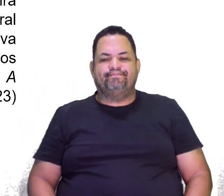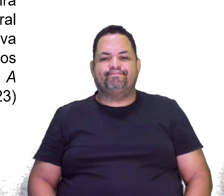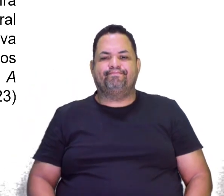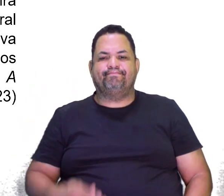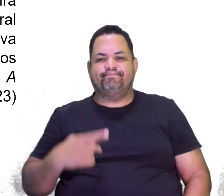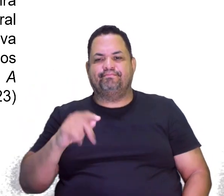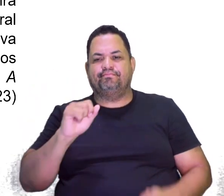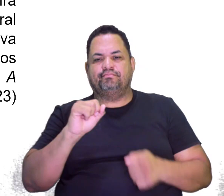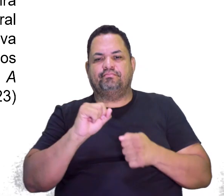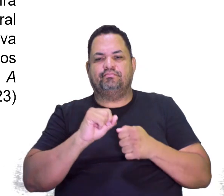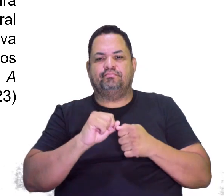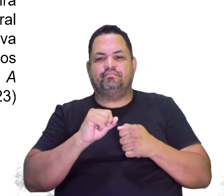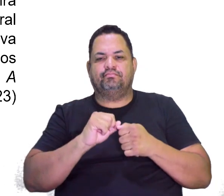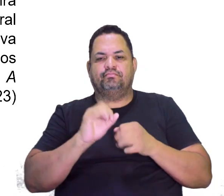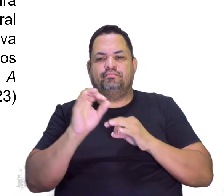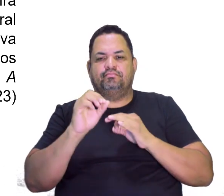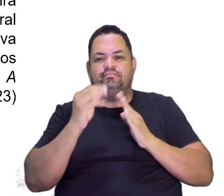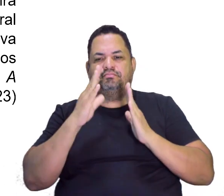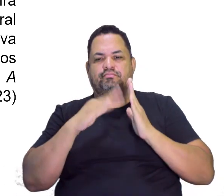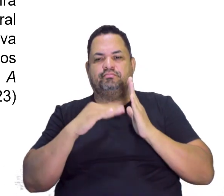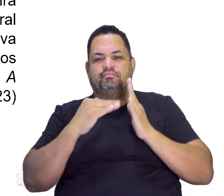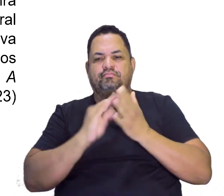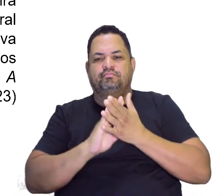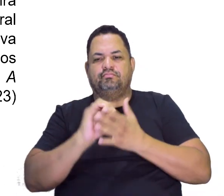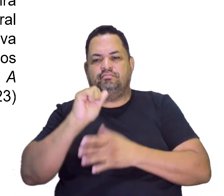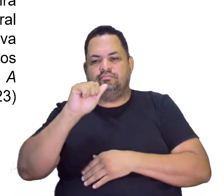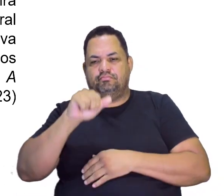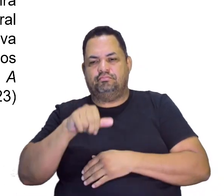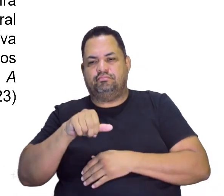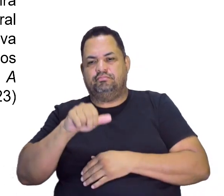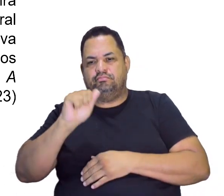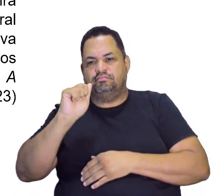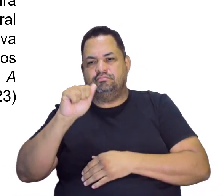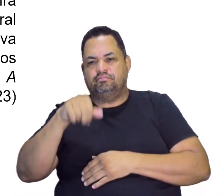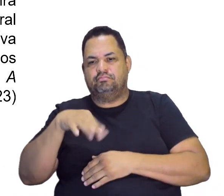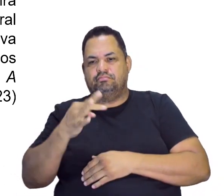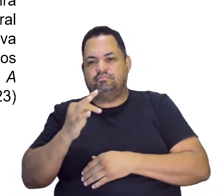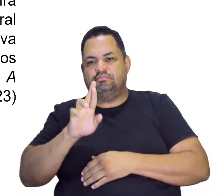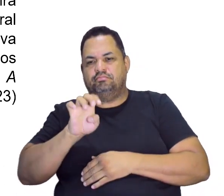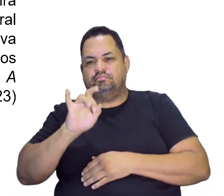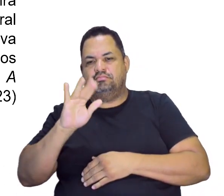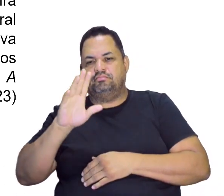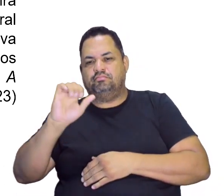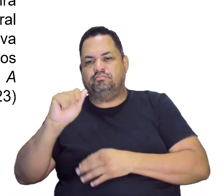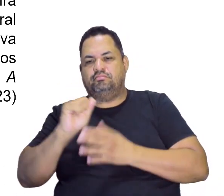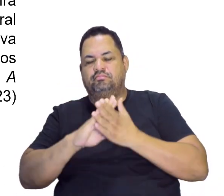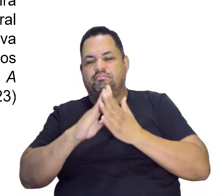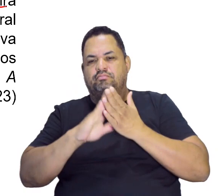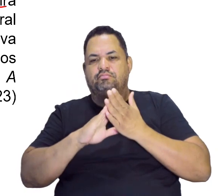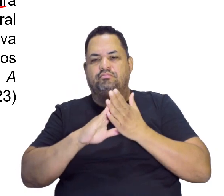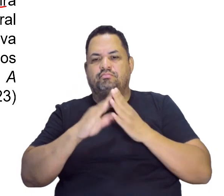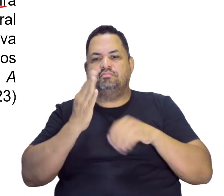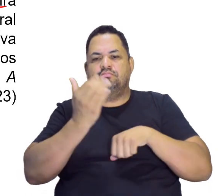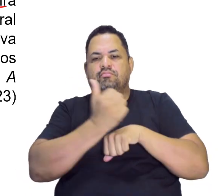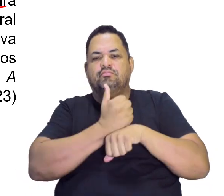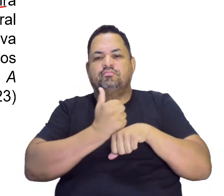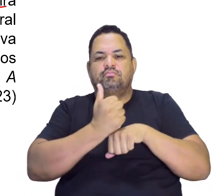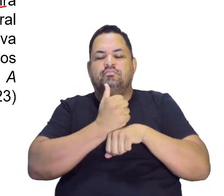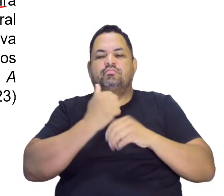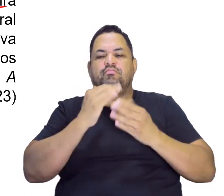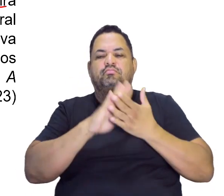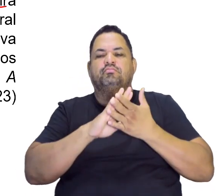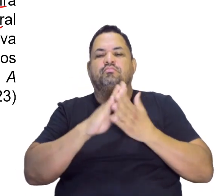composição a sua composição anop antropofagia né a pintora brasileira Tacila